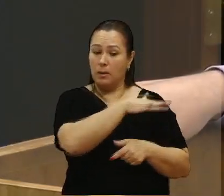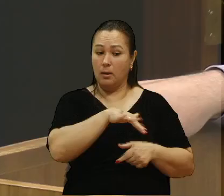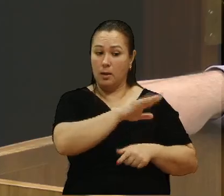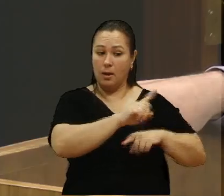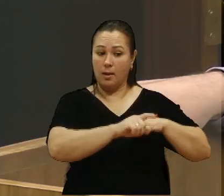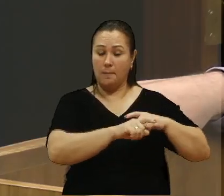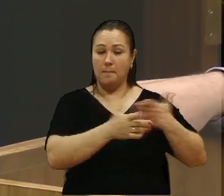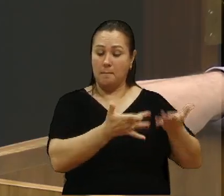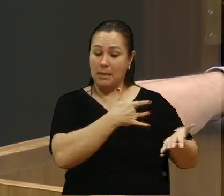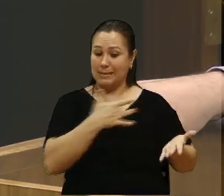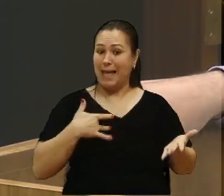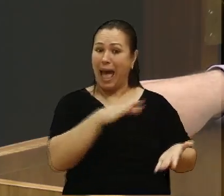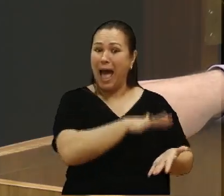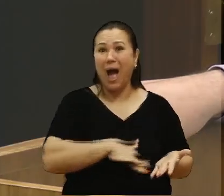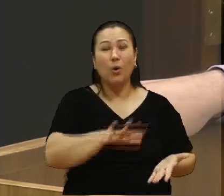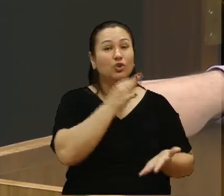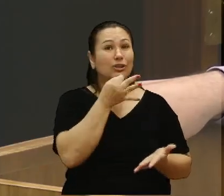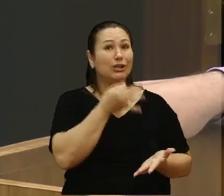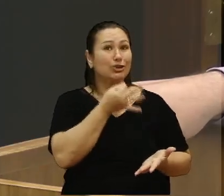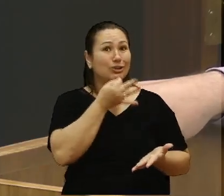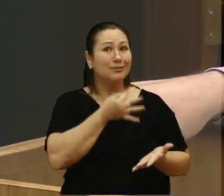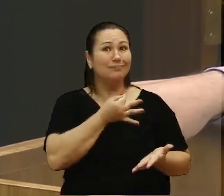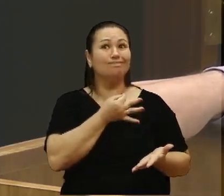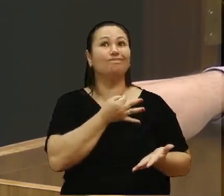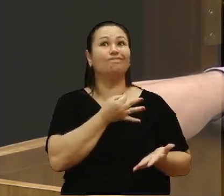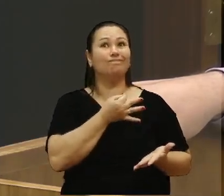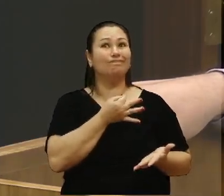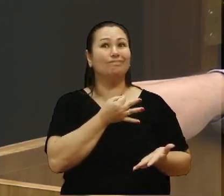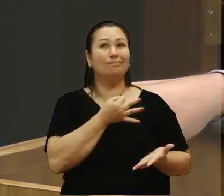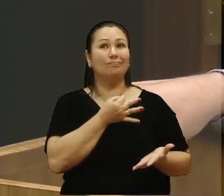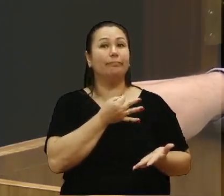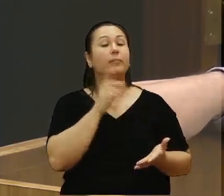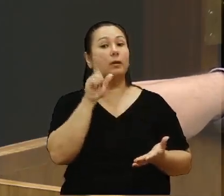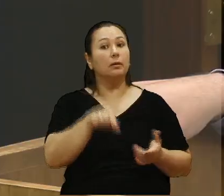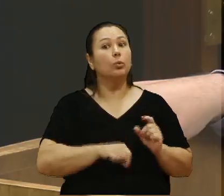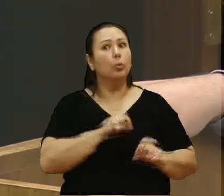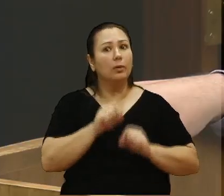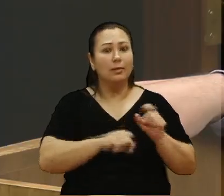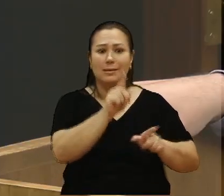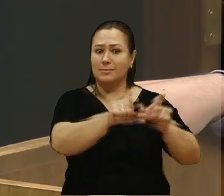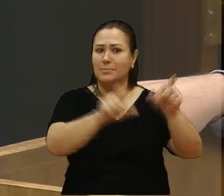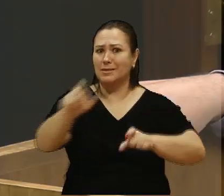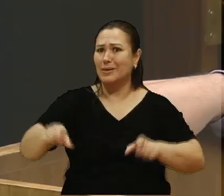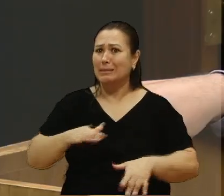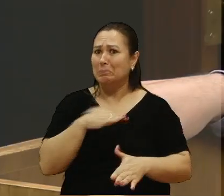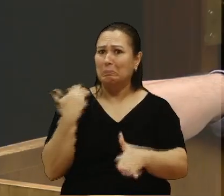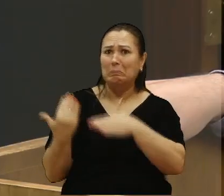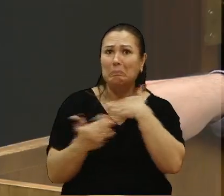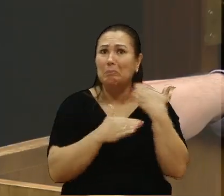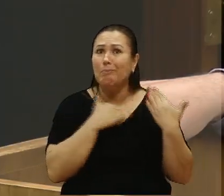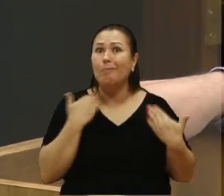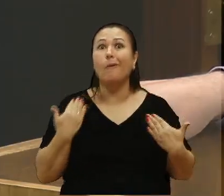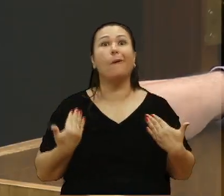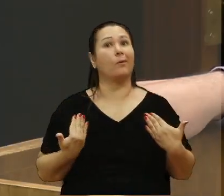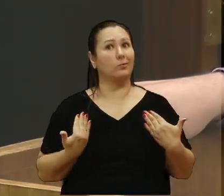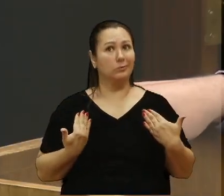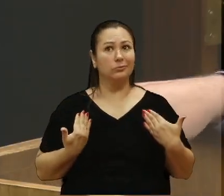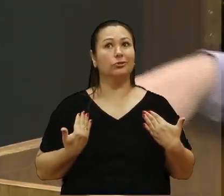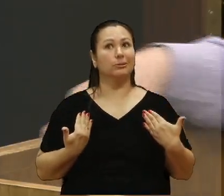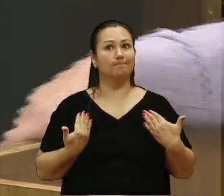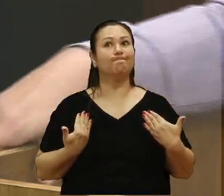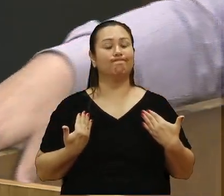saúde pública de Caxias do Sul é a morte das pessoas. Então,